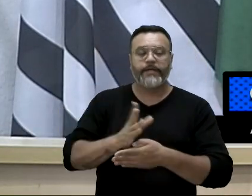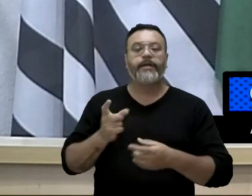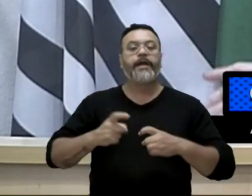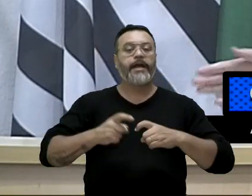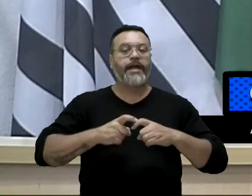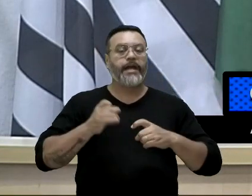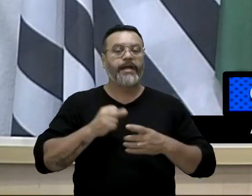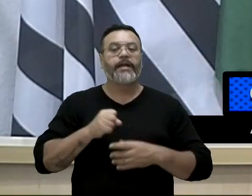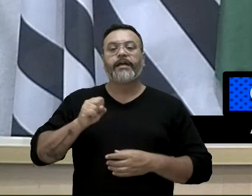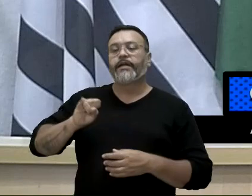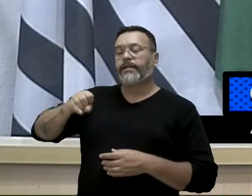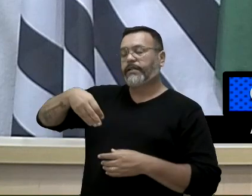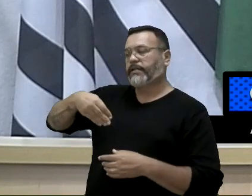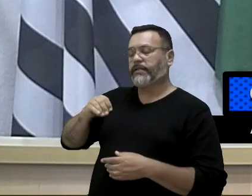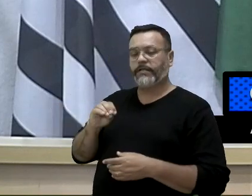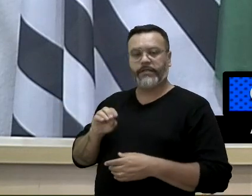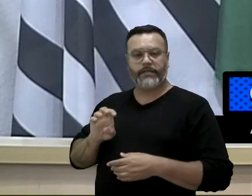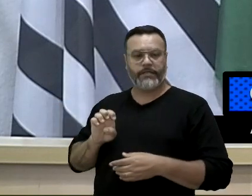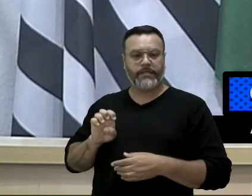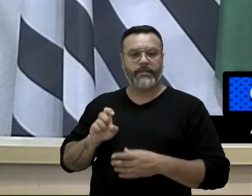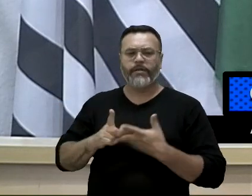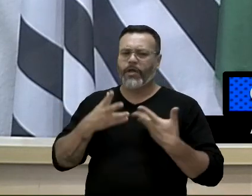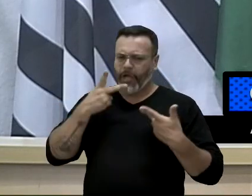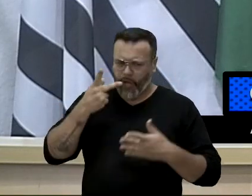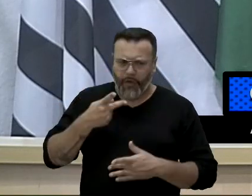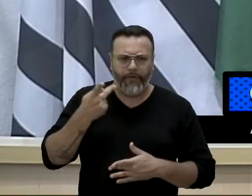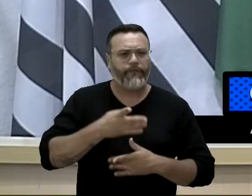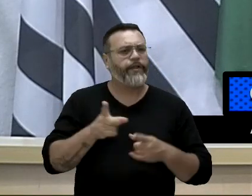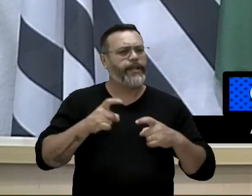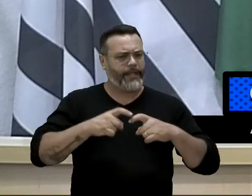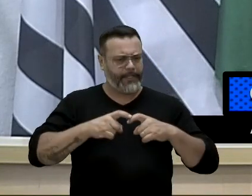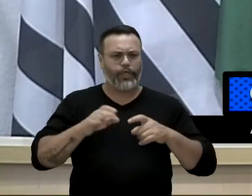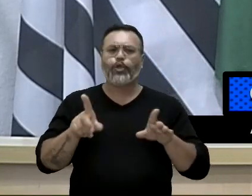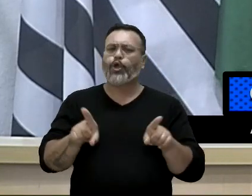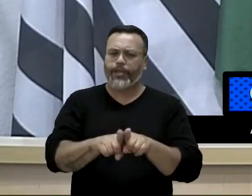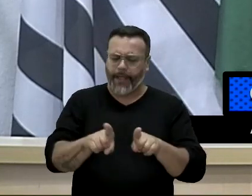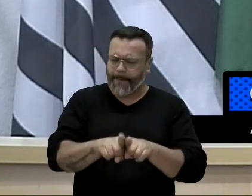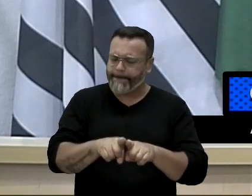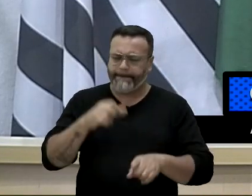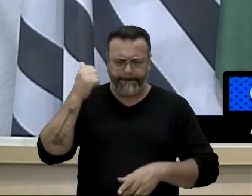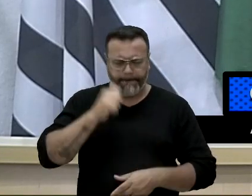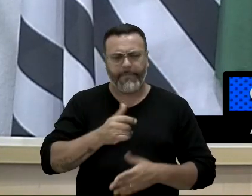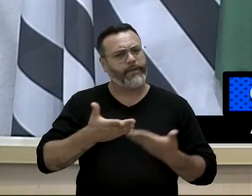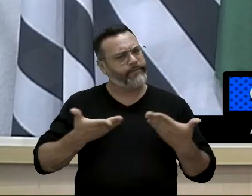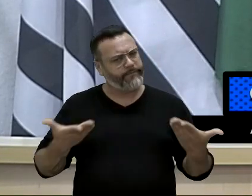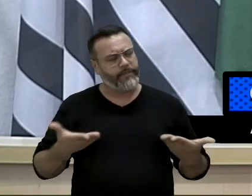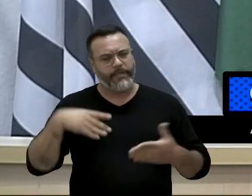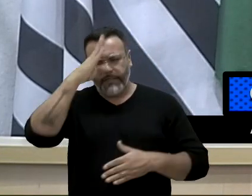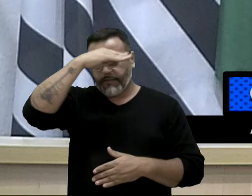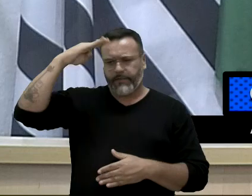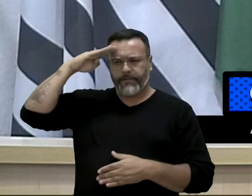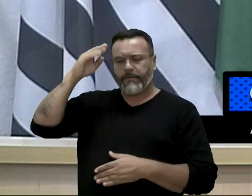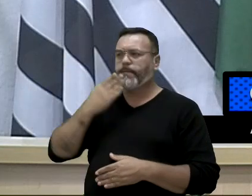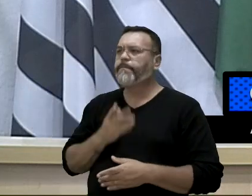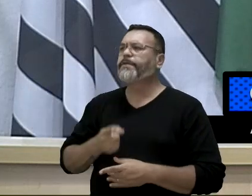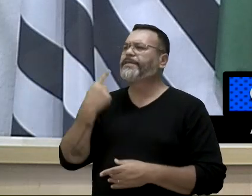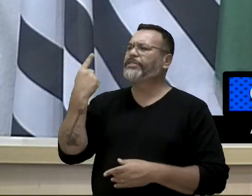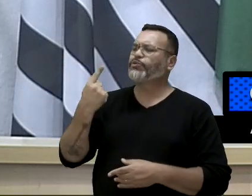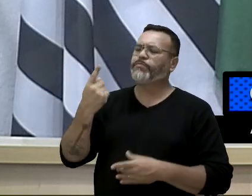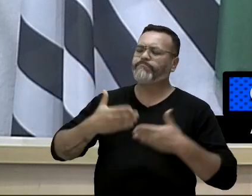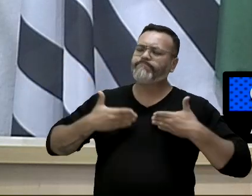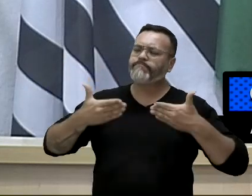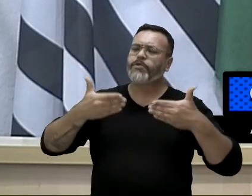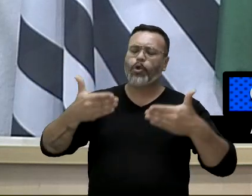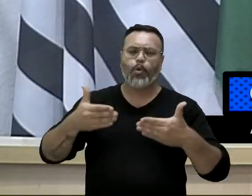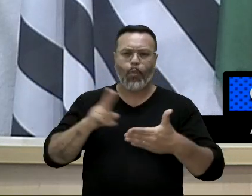Simone também, eu tenho que falar dela. O vereador Gessé pediu logo, acho que no primeiro ano do meu mandato, do